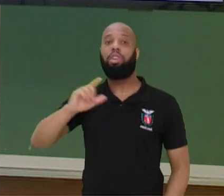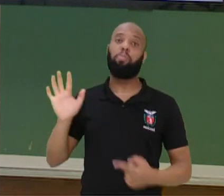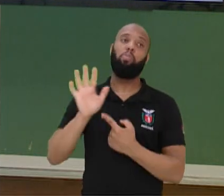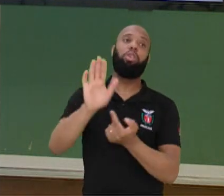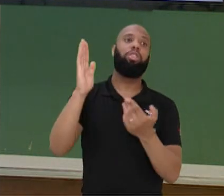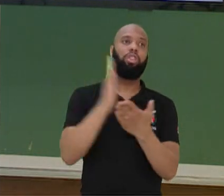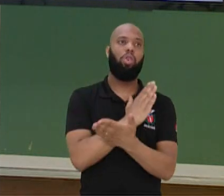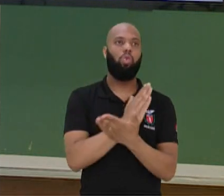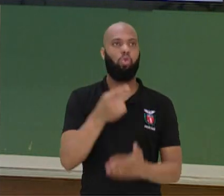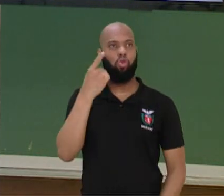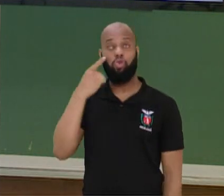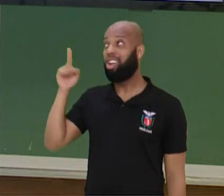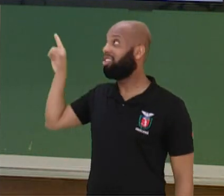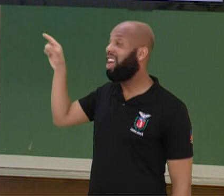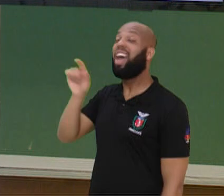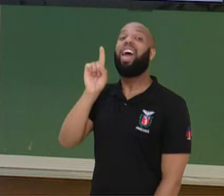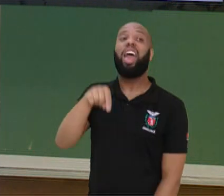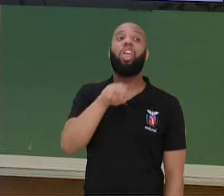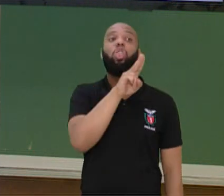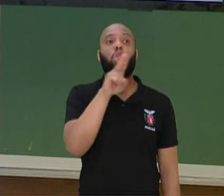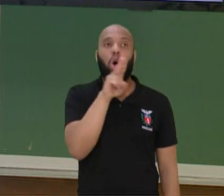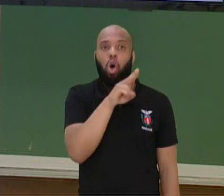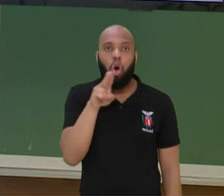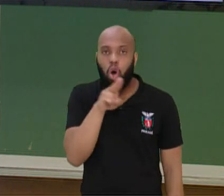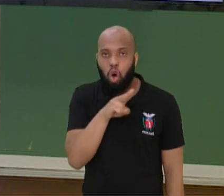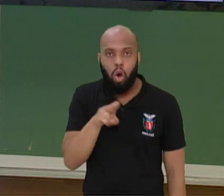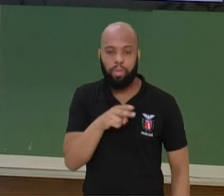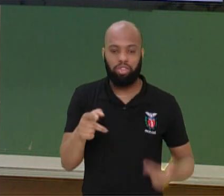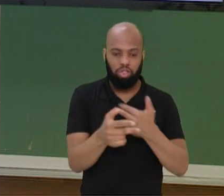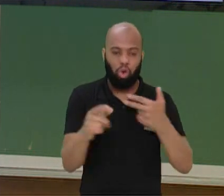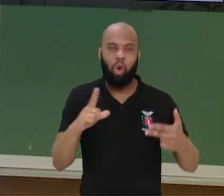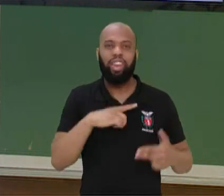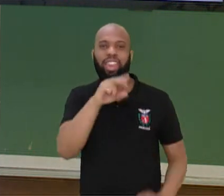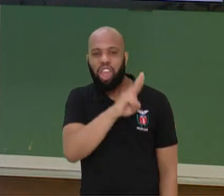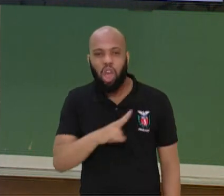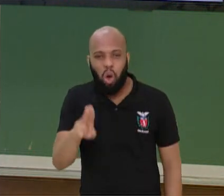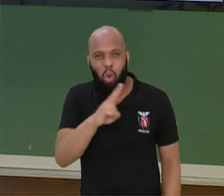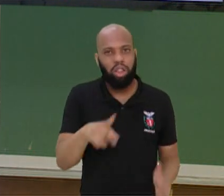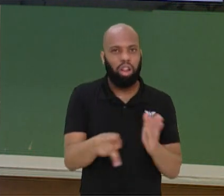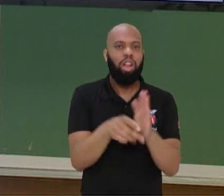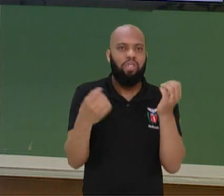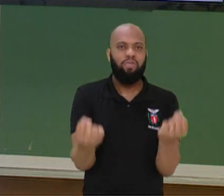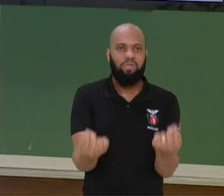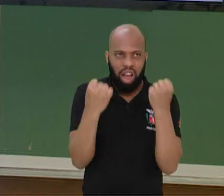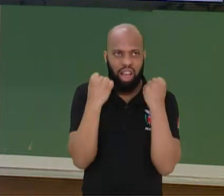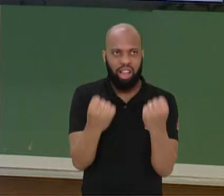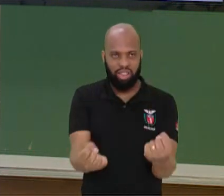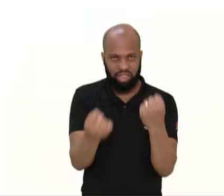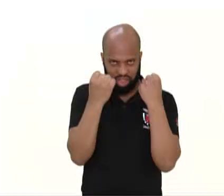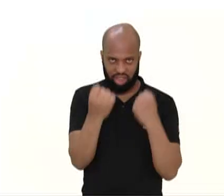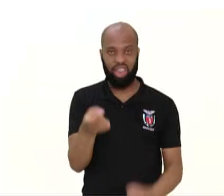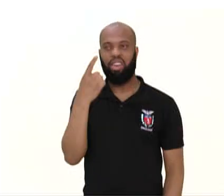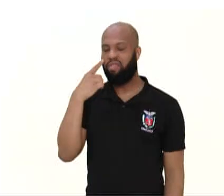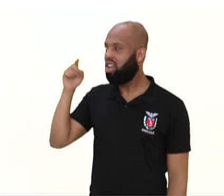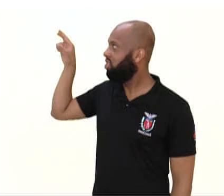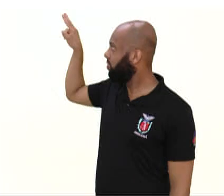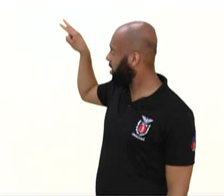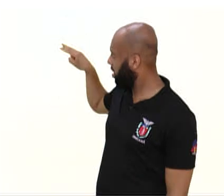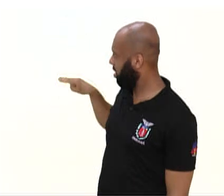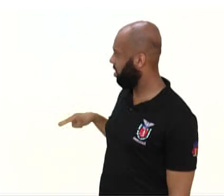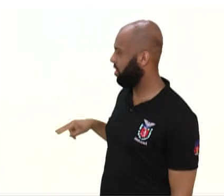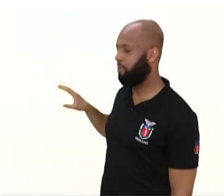alguns aqui para nós termos uma ideia. Então, tanto aparelhos quanto exercícios. Supino,